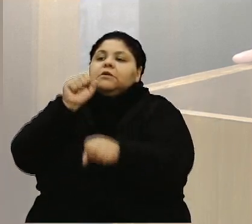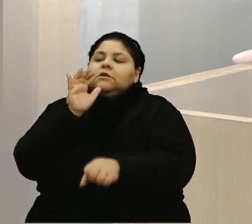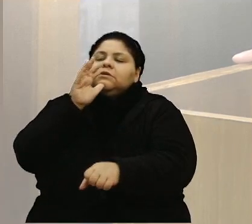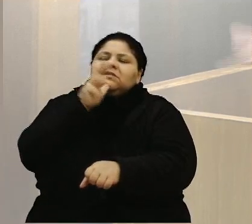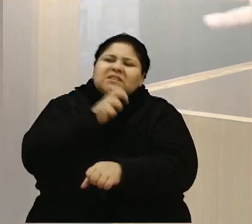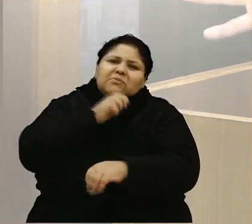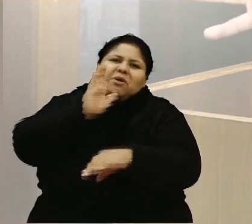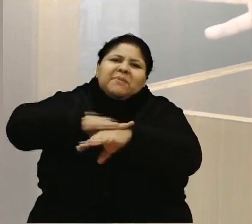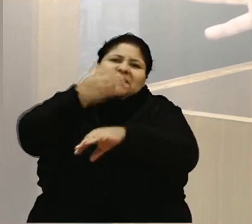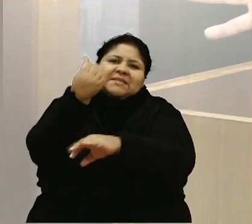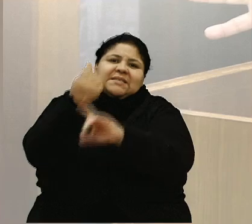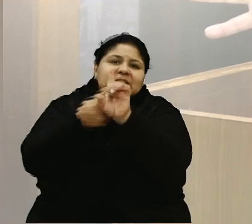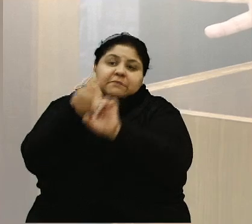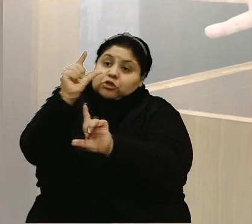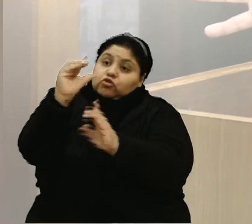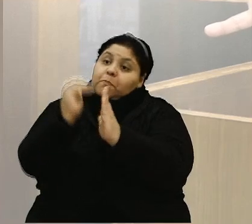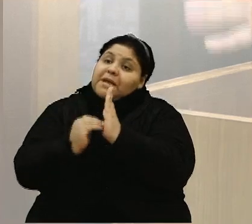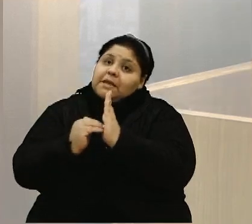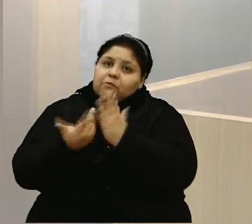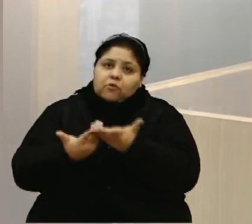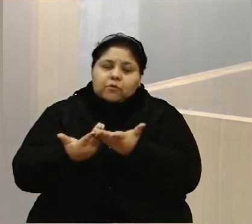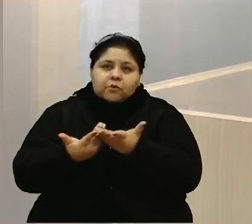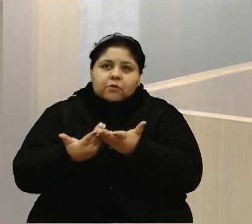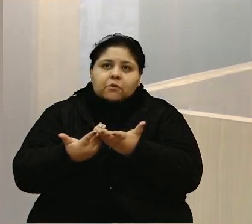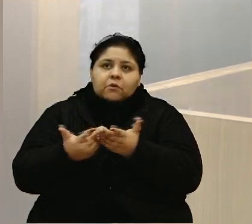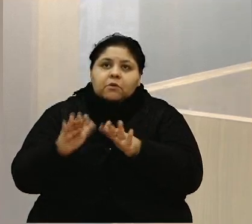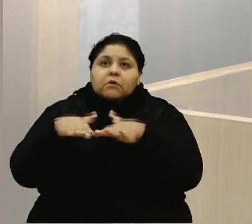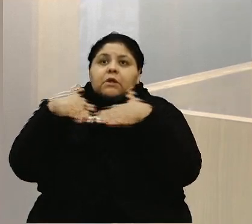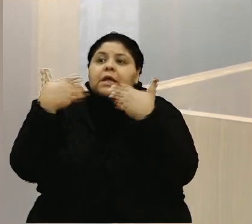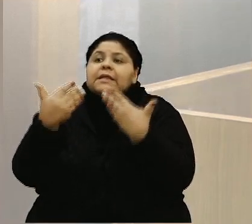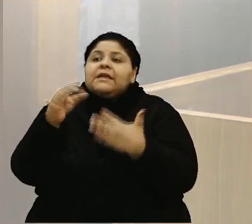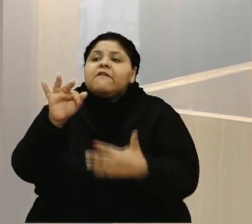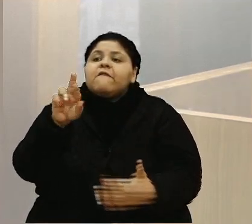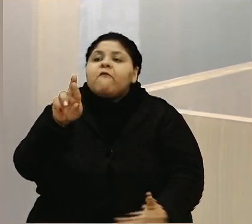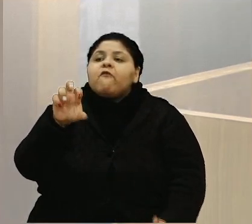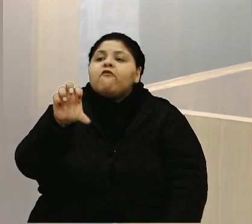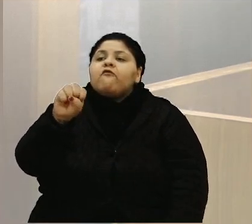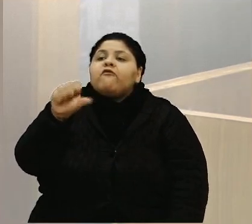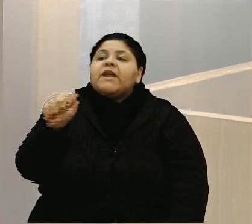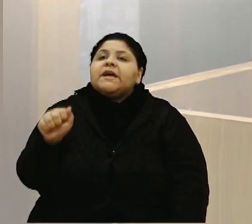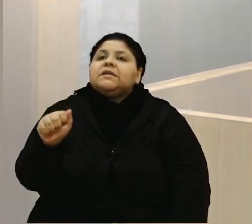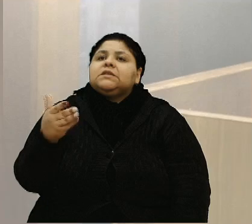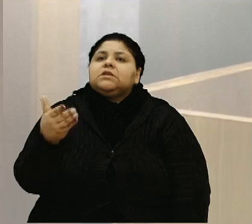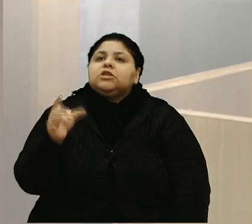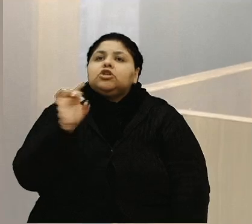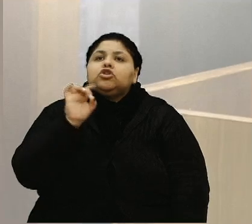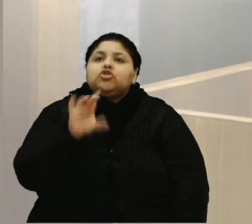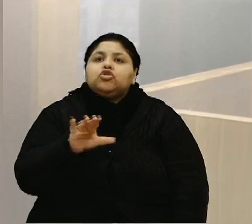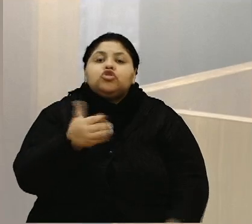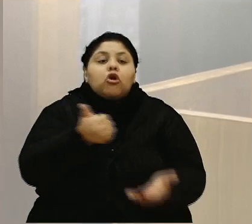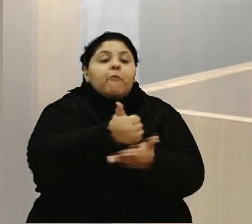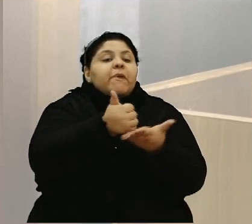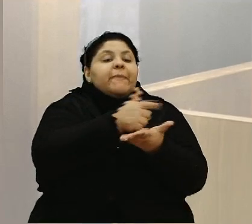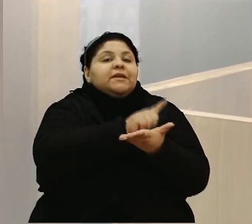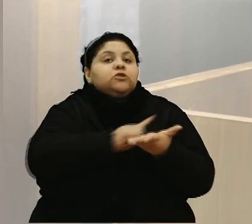6 meses, no mínimo. Cadê as fresas? Ou fresa só tem para base do